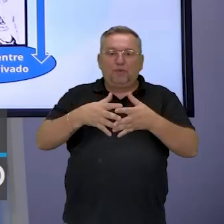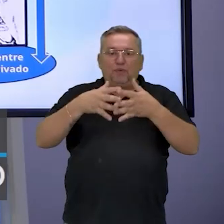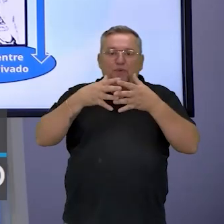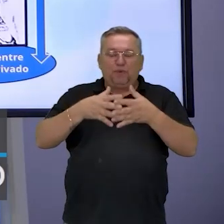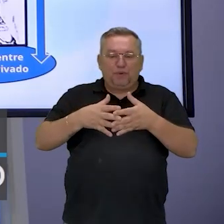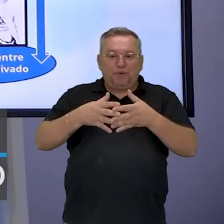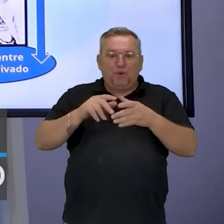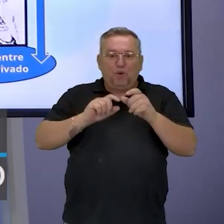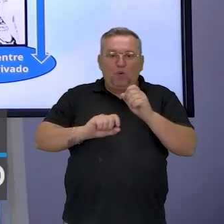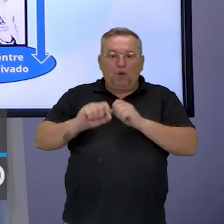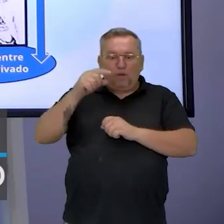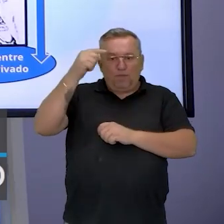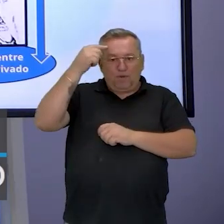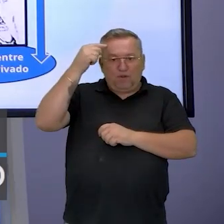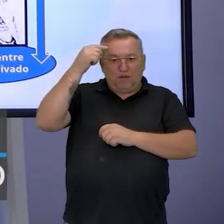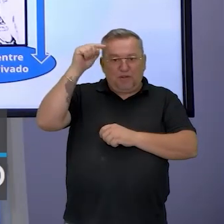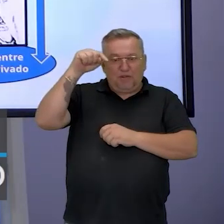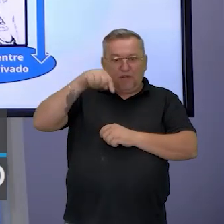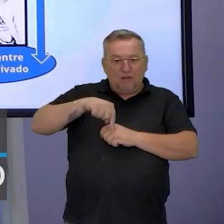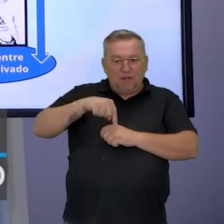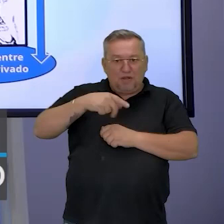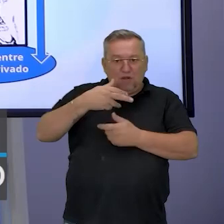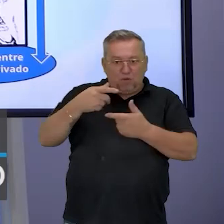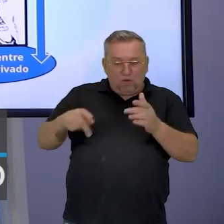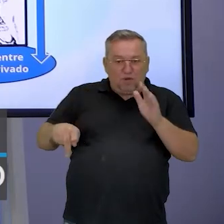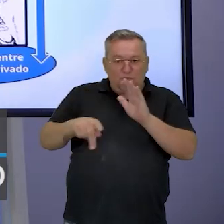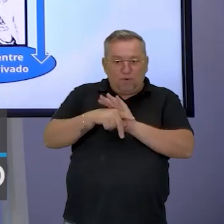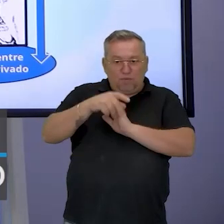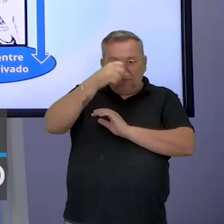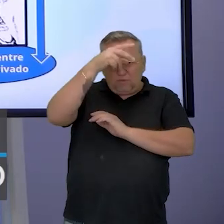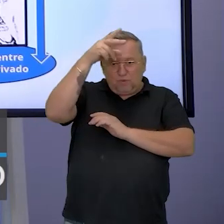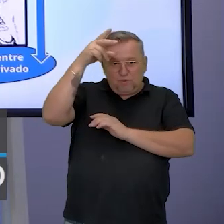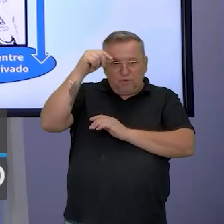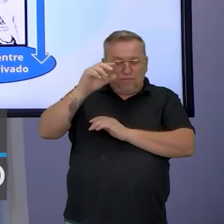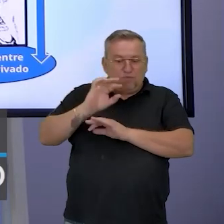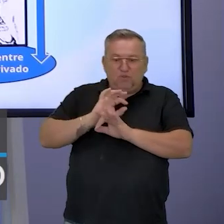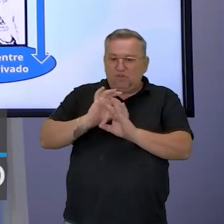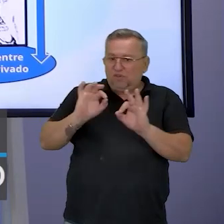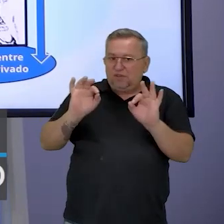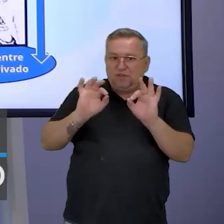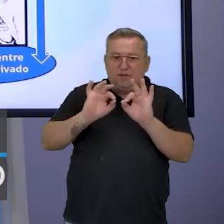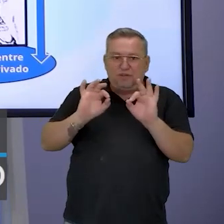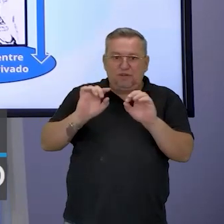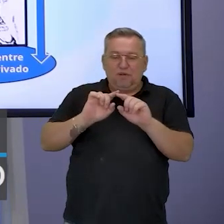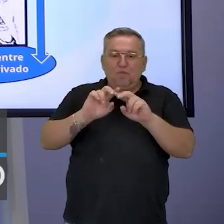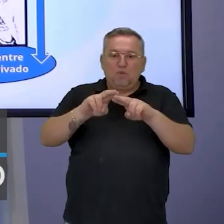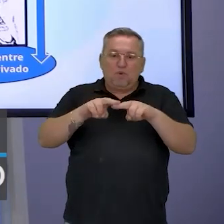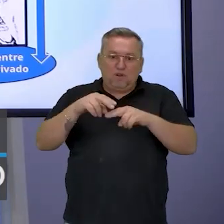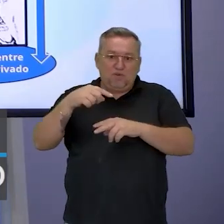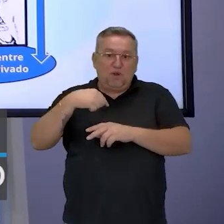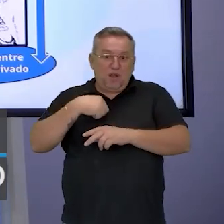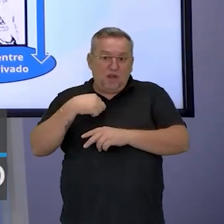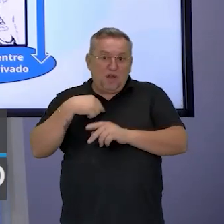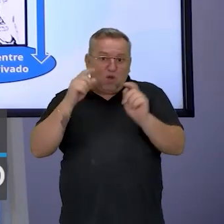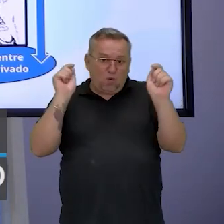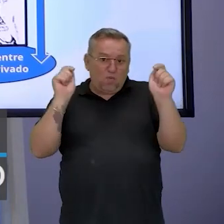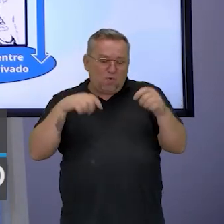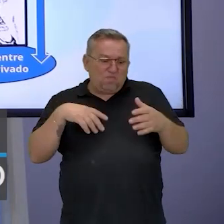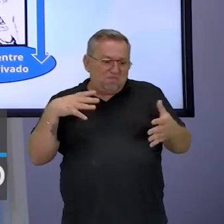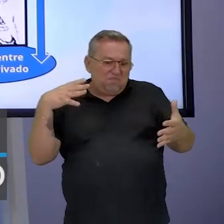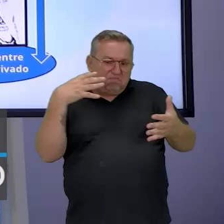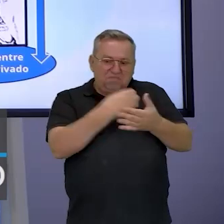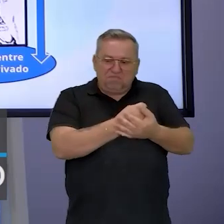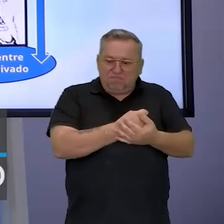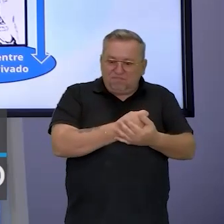nociva de imaginar que aquilo que é público não pertence a ninguém. Portanto, eu posso me apoderar do